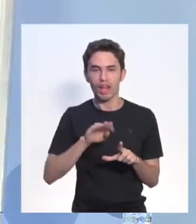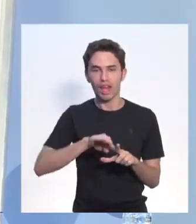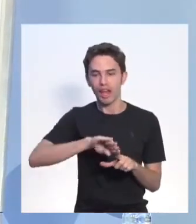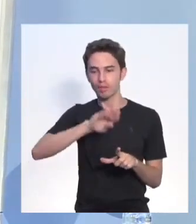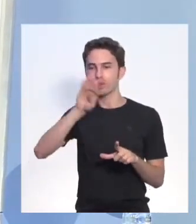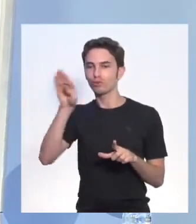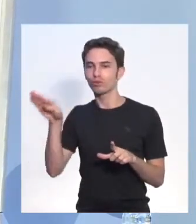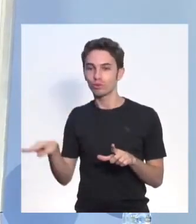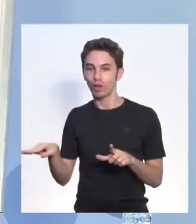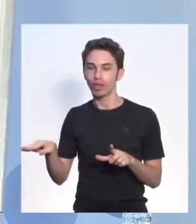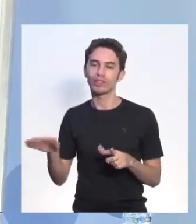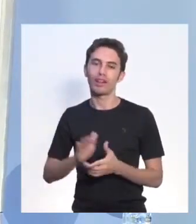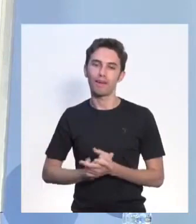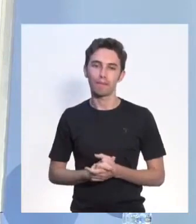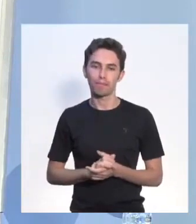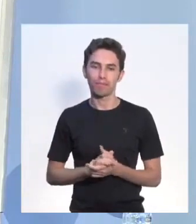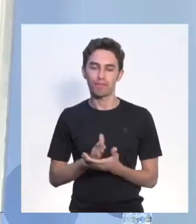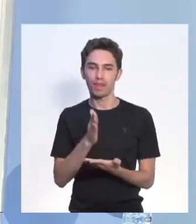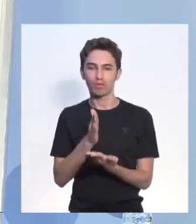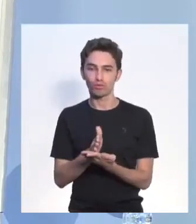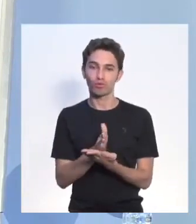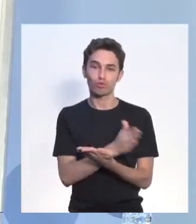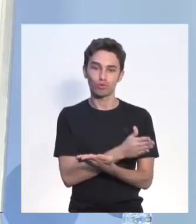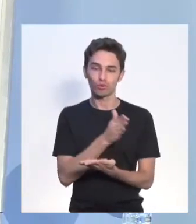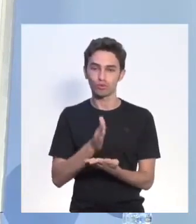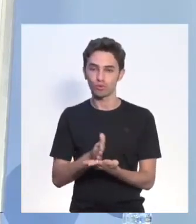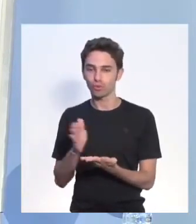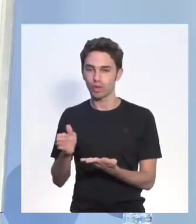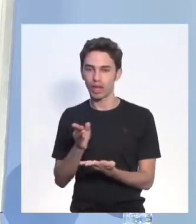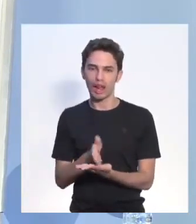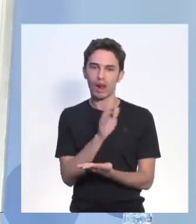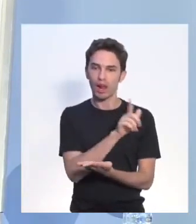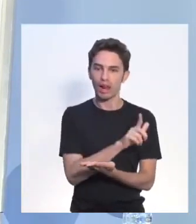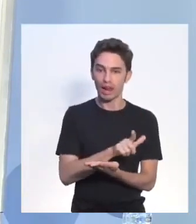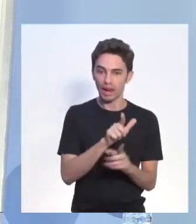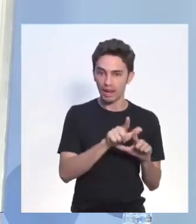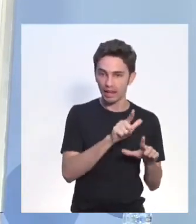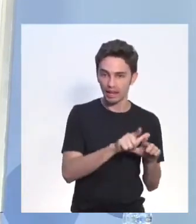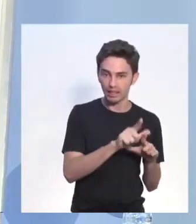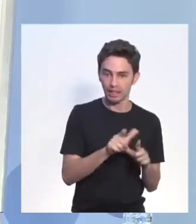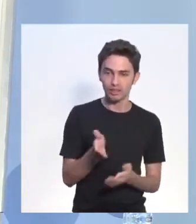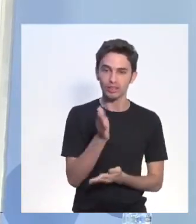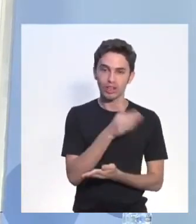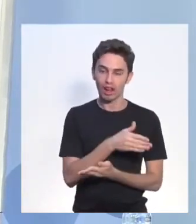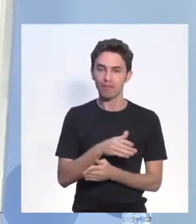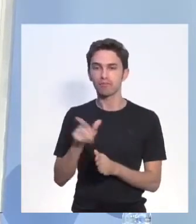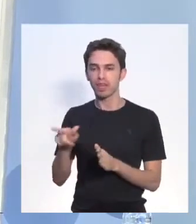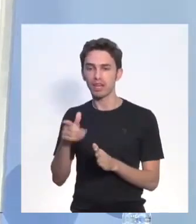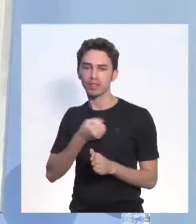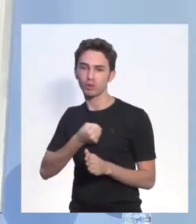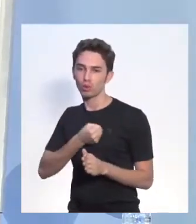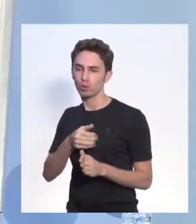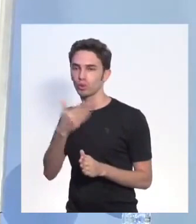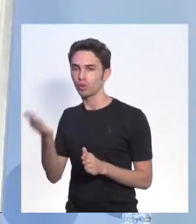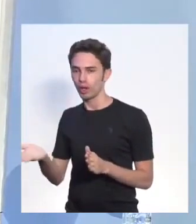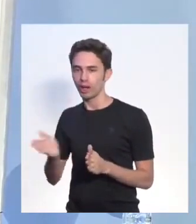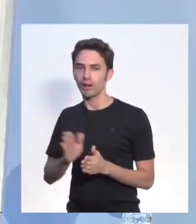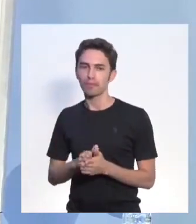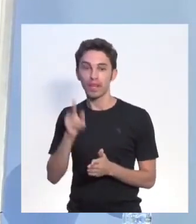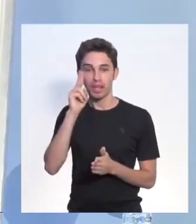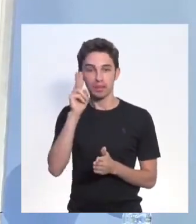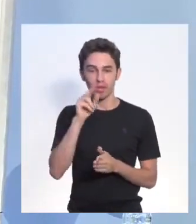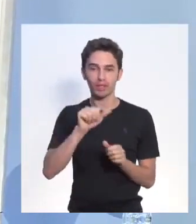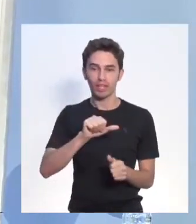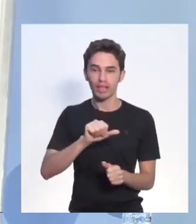equação. Lembrando que se a gente mudar de lado qualquer termo, a operação inverte. Então, se tiver adição, vira